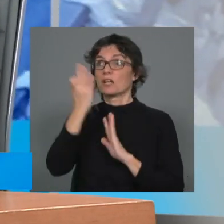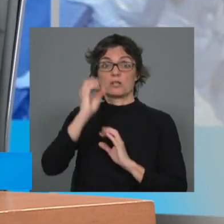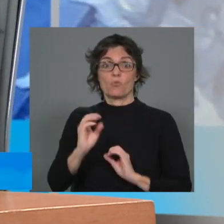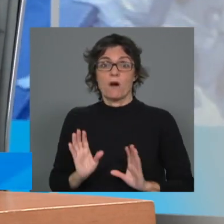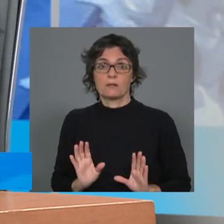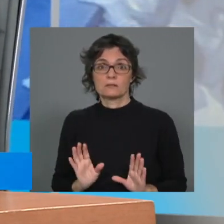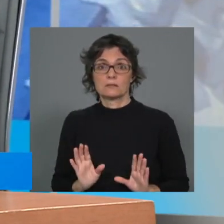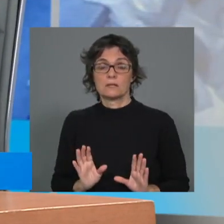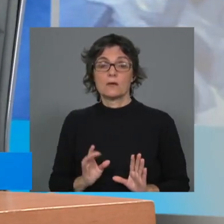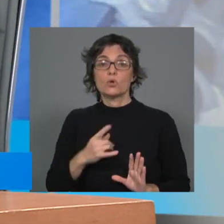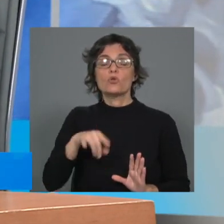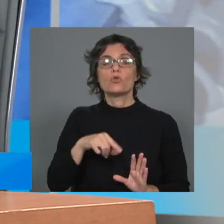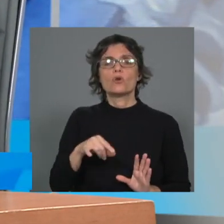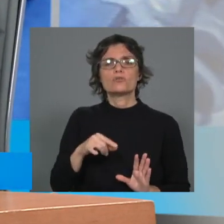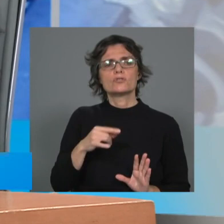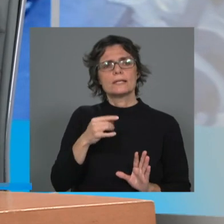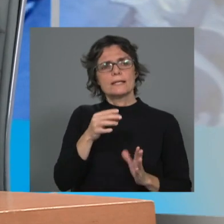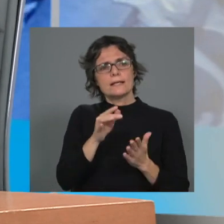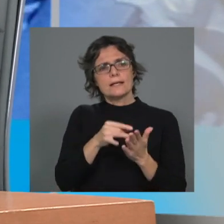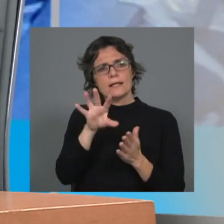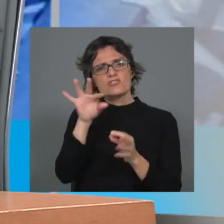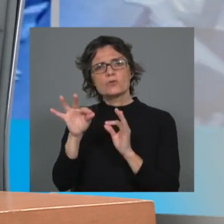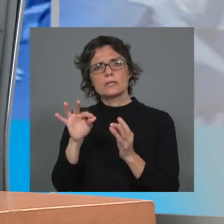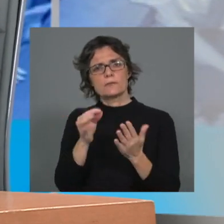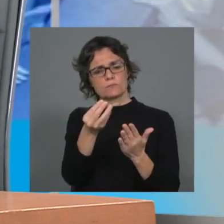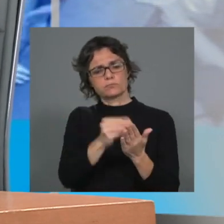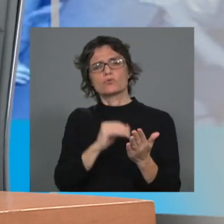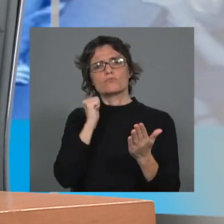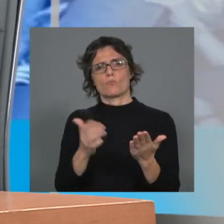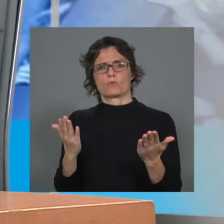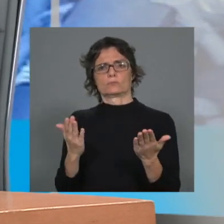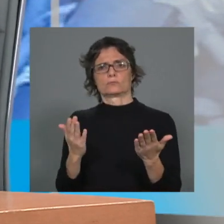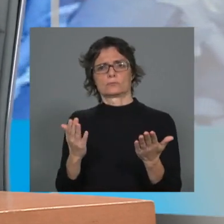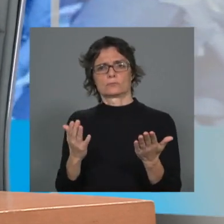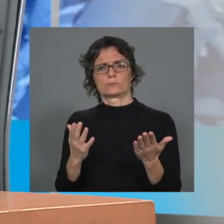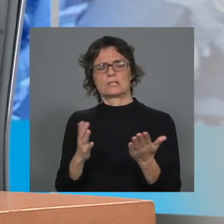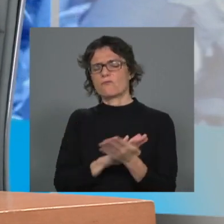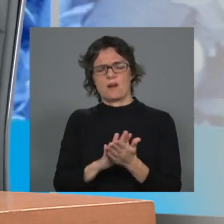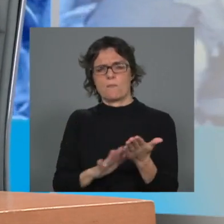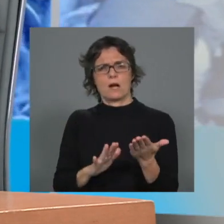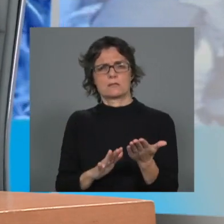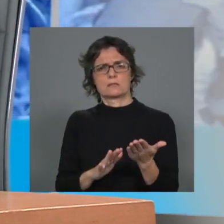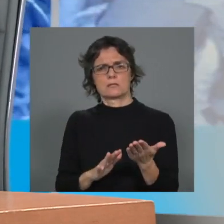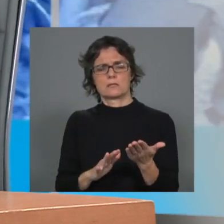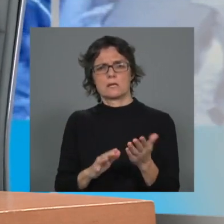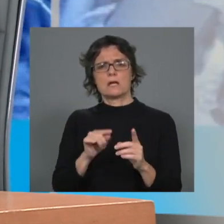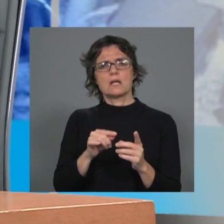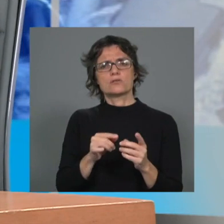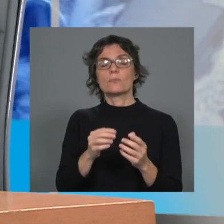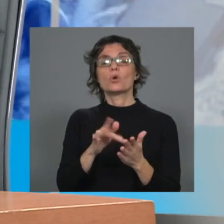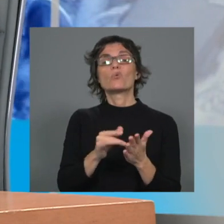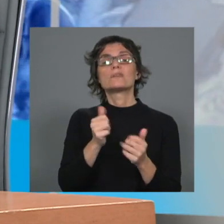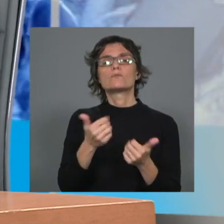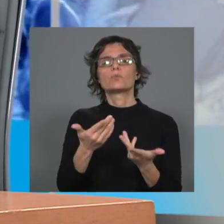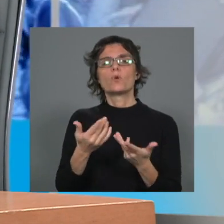digamos, o critério que presidiu foi o critério da excelência, quer dizer, um bom livro é sempre um bom companheiro e é sempre uma